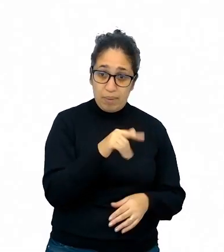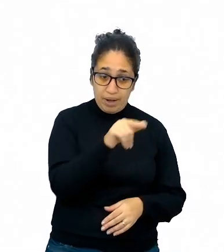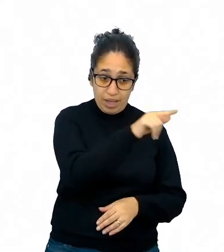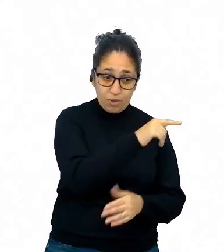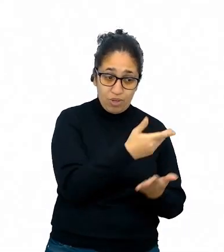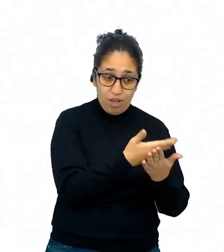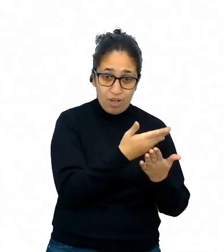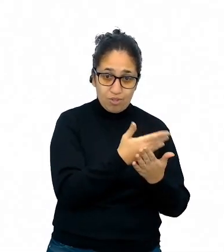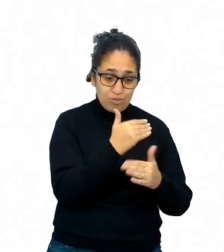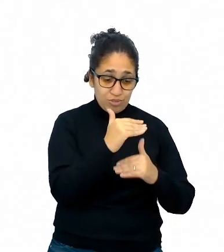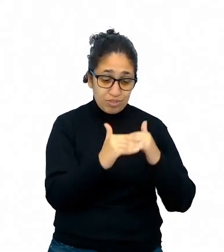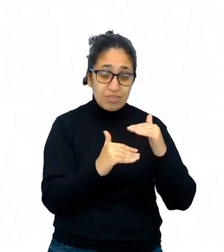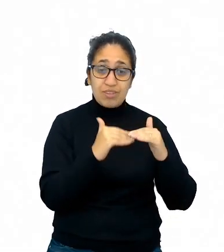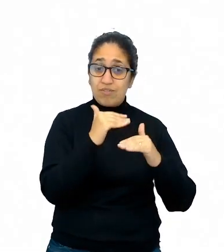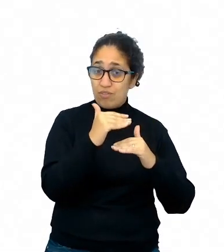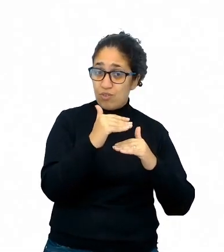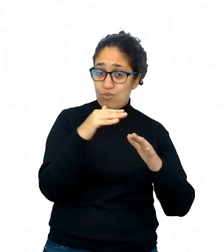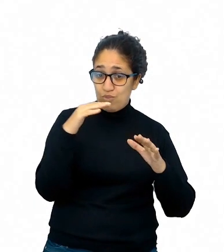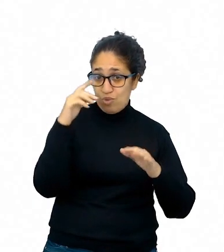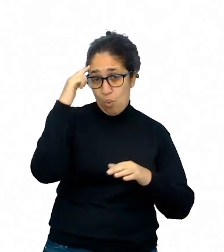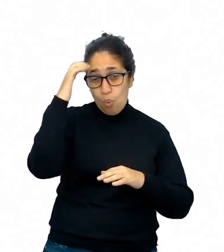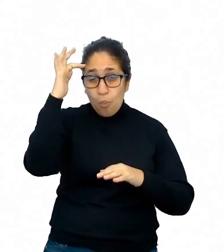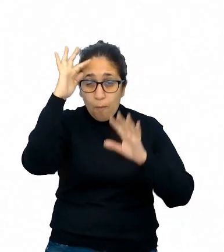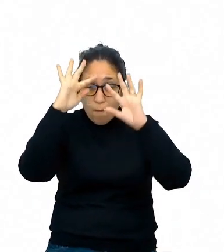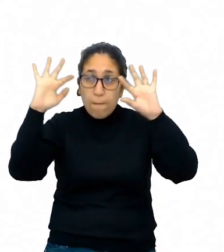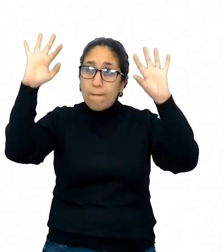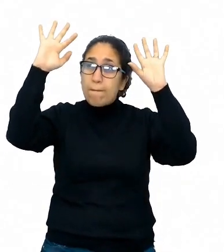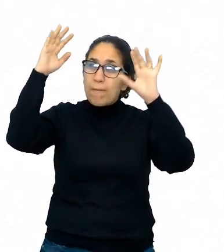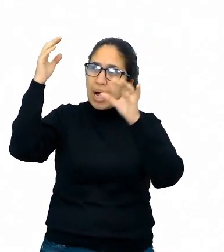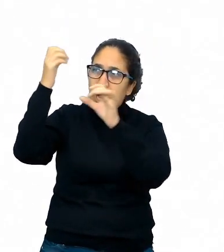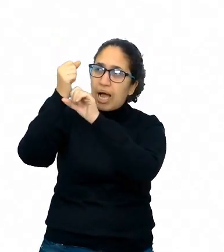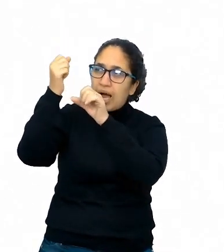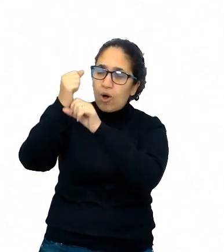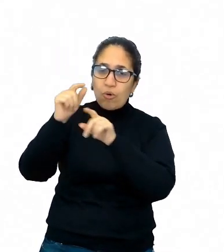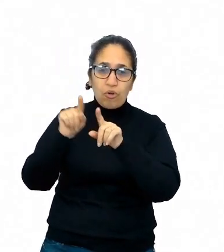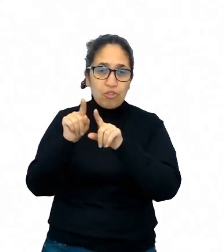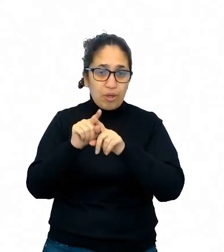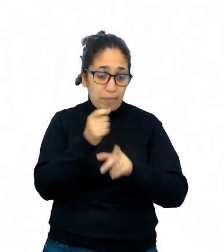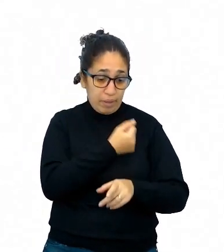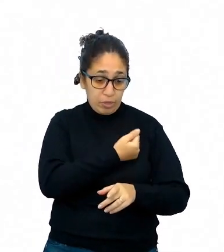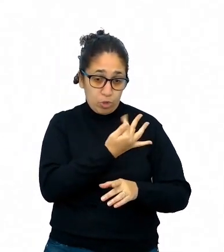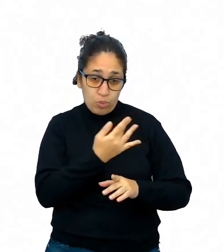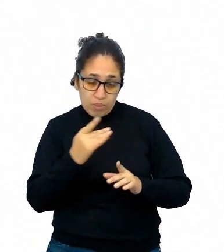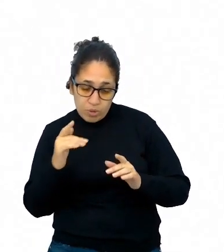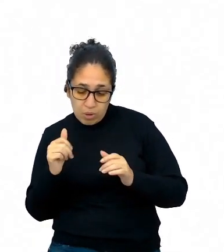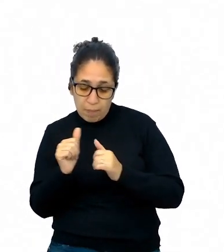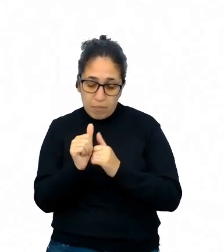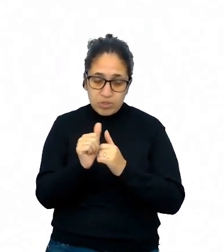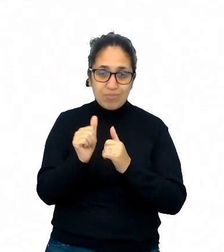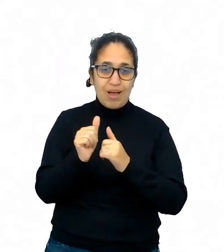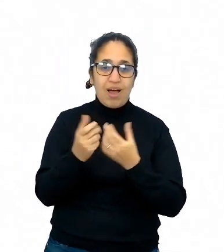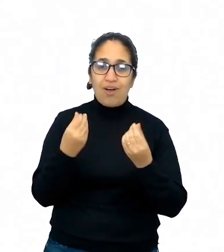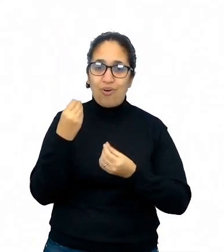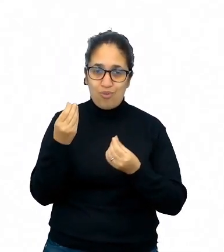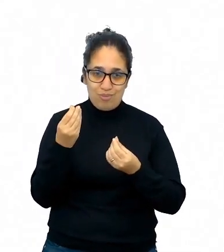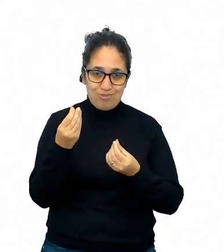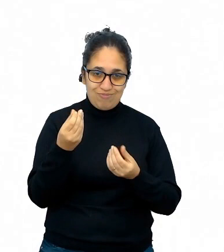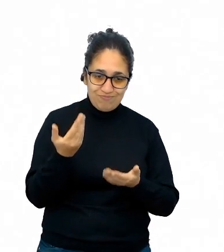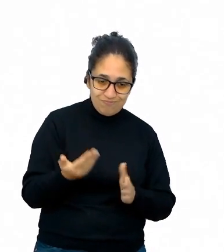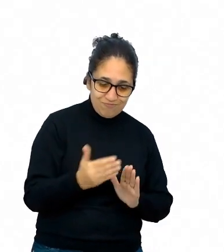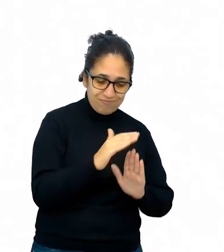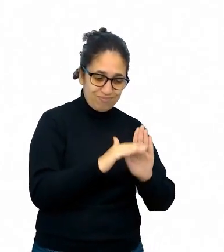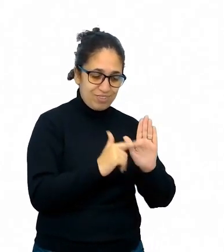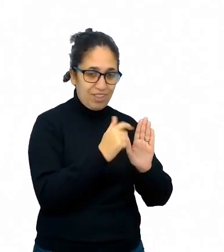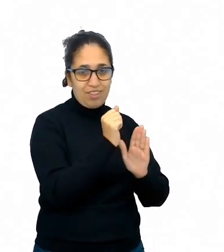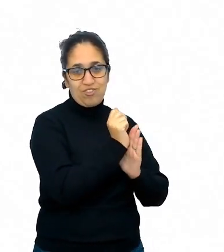estudantes desenvolvam, né, o cálculo mental, essa aproximação, tem que ser oferecida por meio das atividades. E